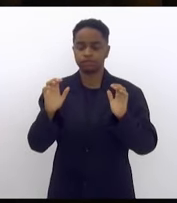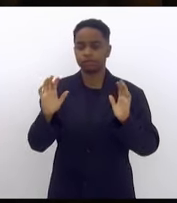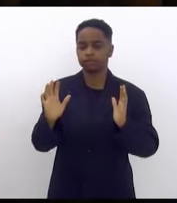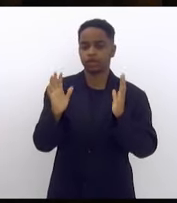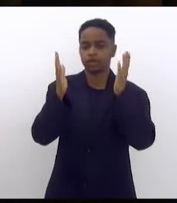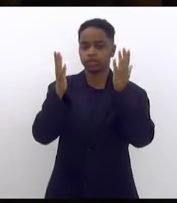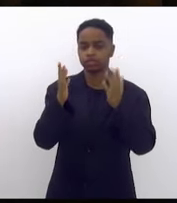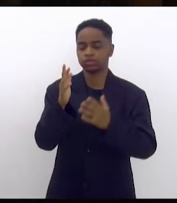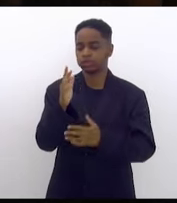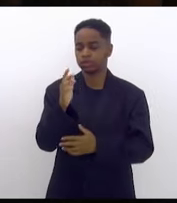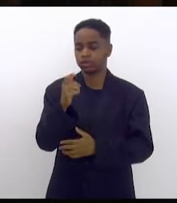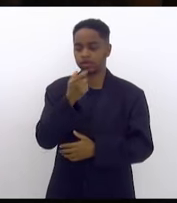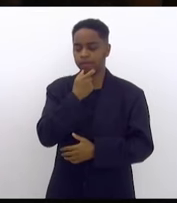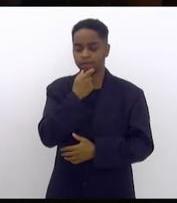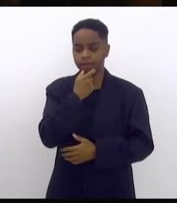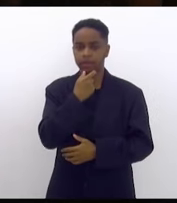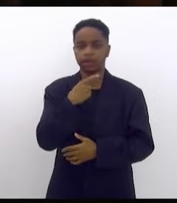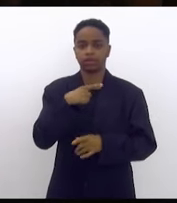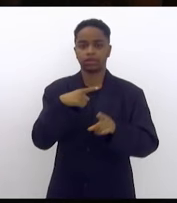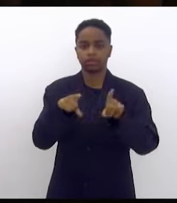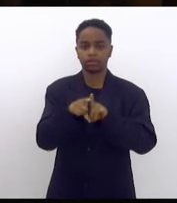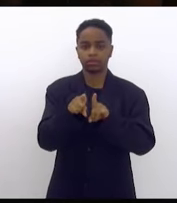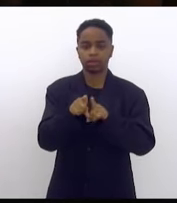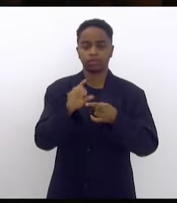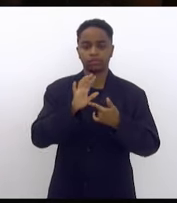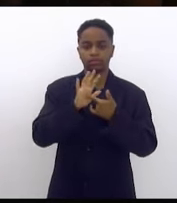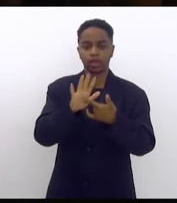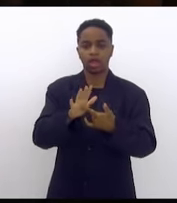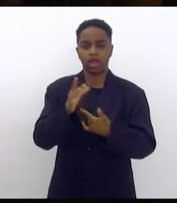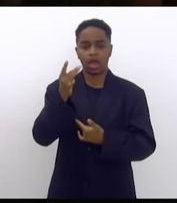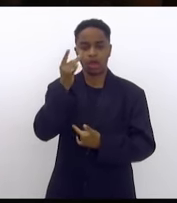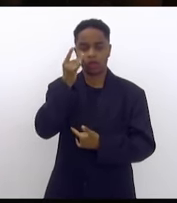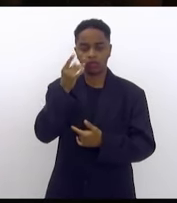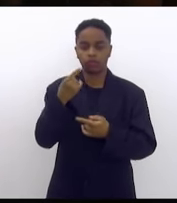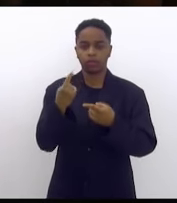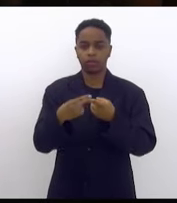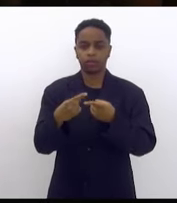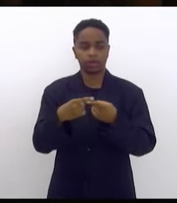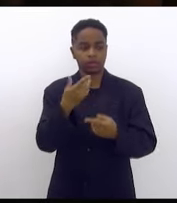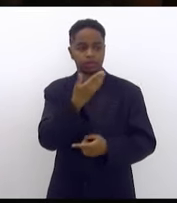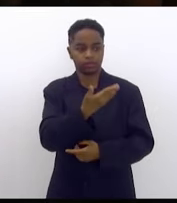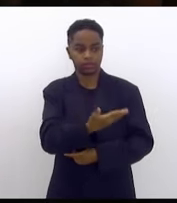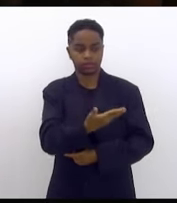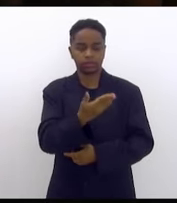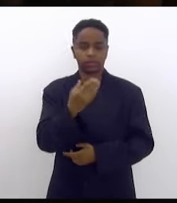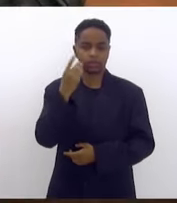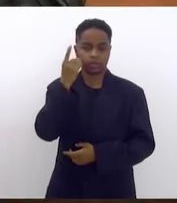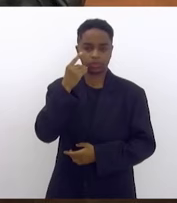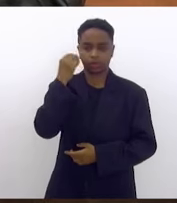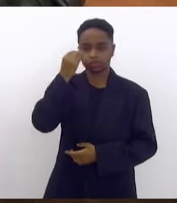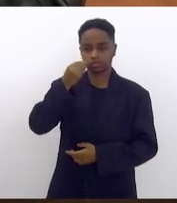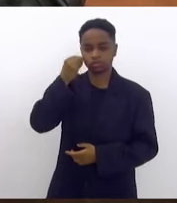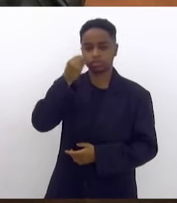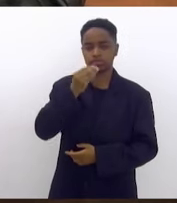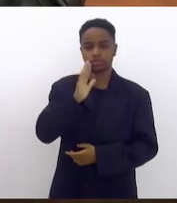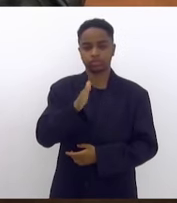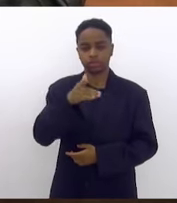direito à transmissão ao vivo, porque, como bem disse aqui o nosso querido decano, Luiz